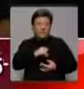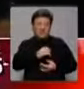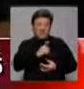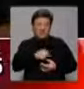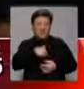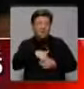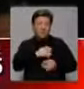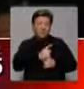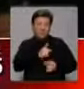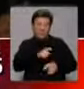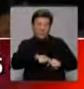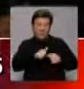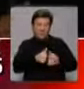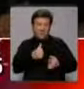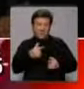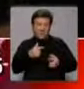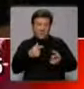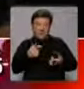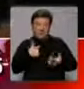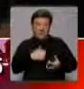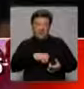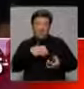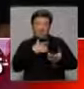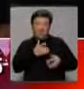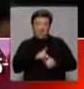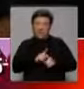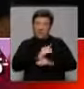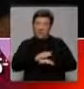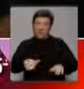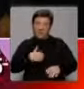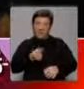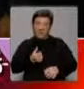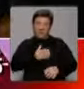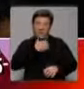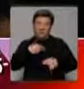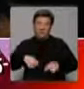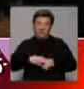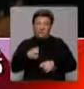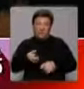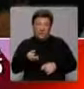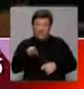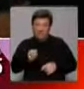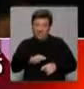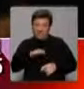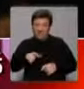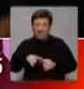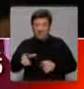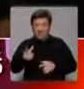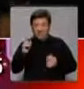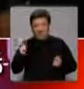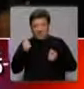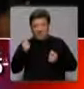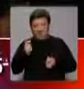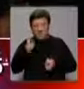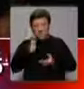ciza porque é o partido em quem Confiam para acabar com a austeridade uma vez que os os socialistas na nas campan na campanha